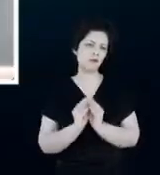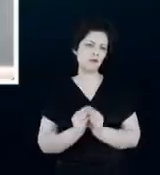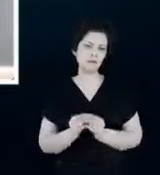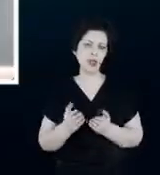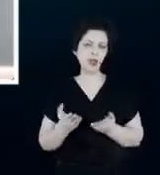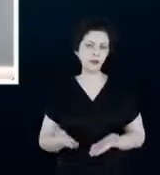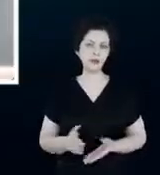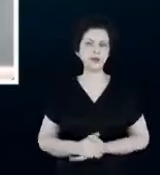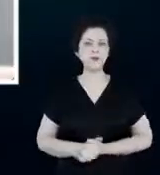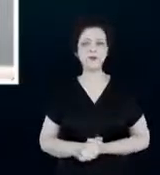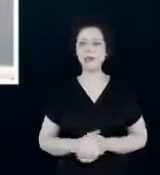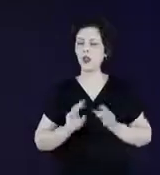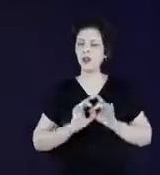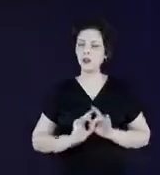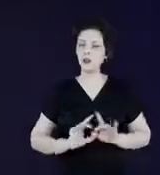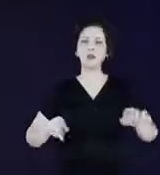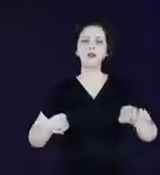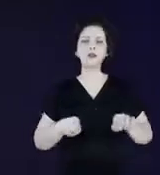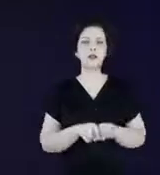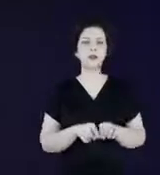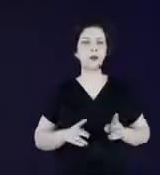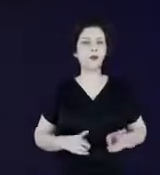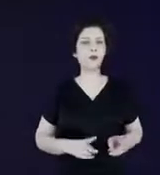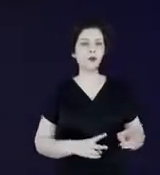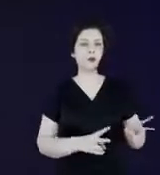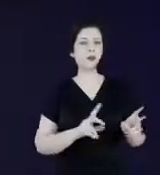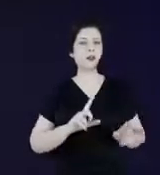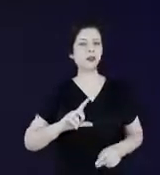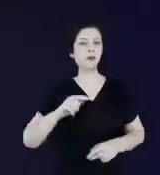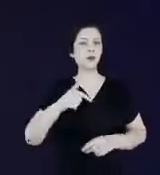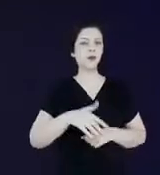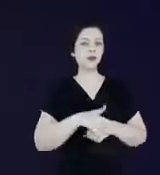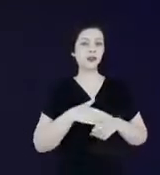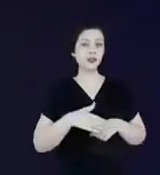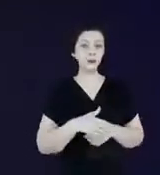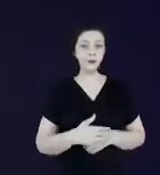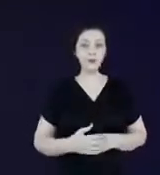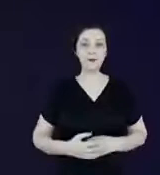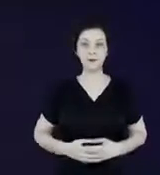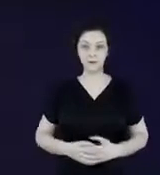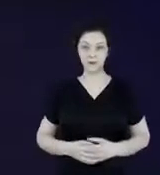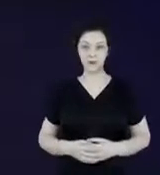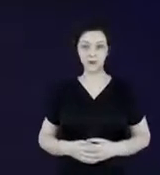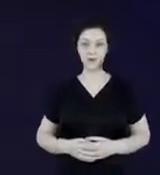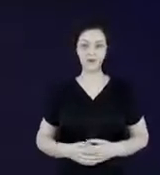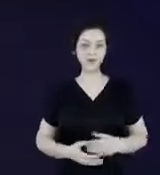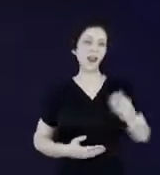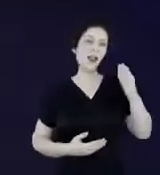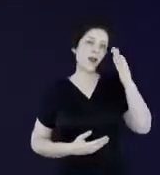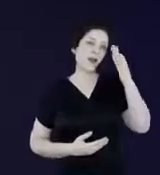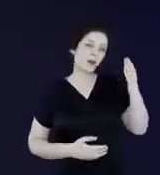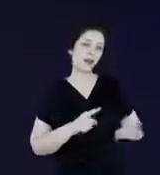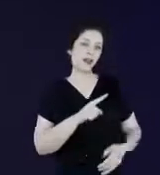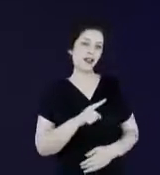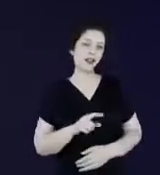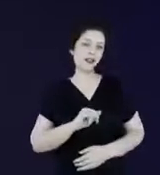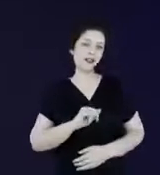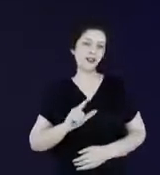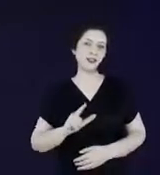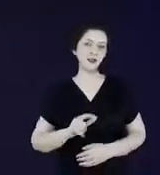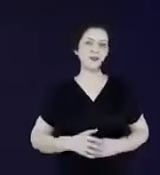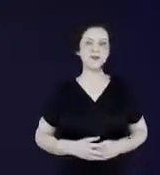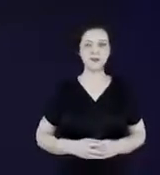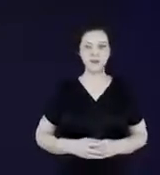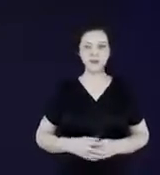a gente fica à disposição também para continuar, né, depois dessa conversa. Obrigada. Zil. Obrigada, Zil,